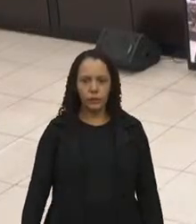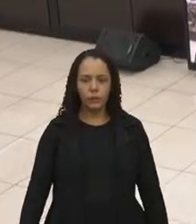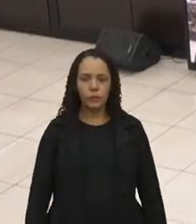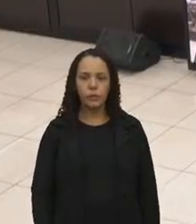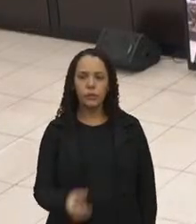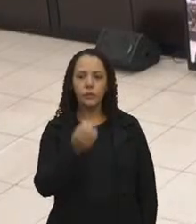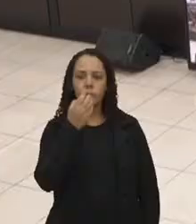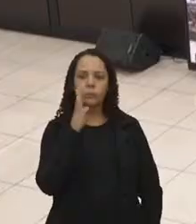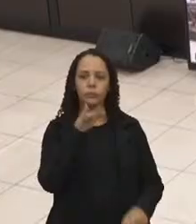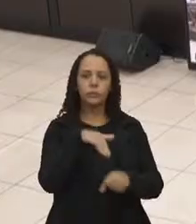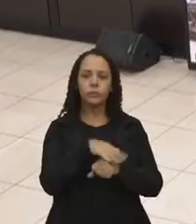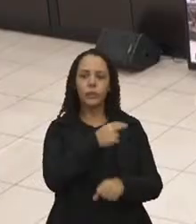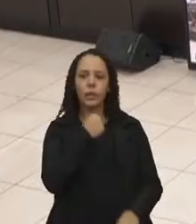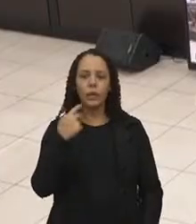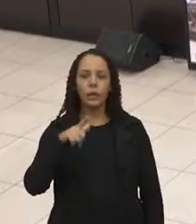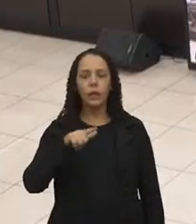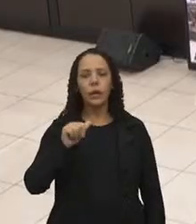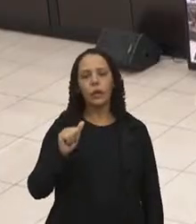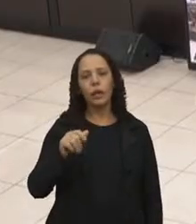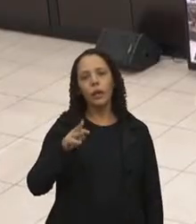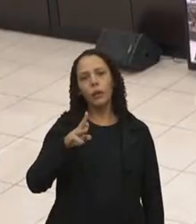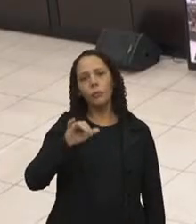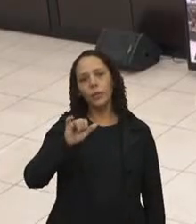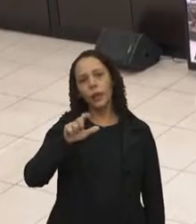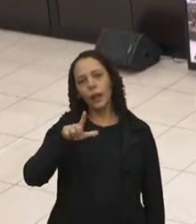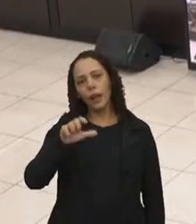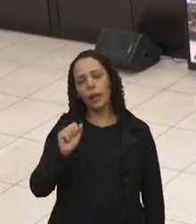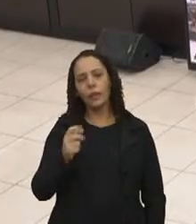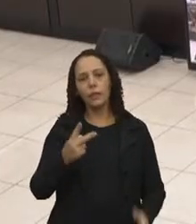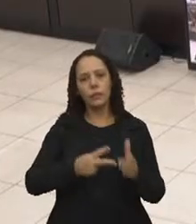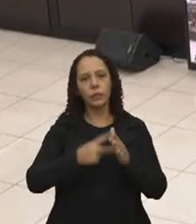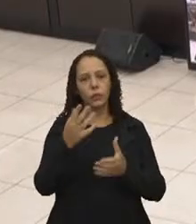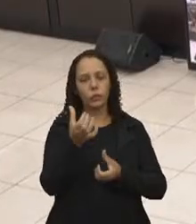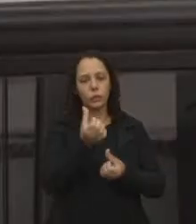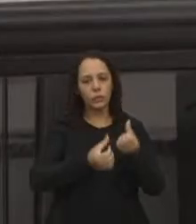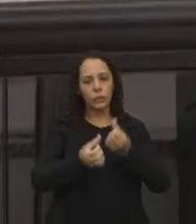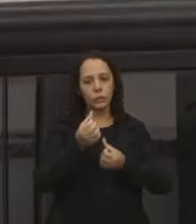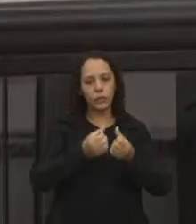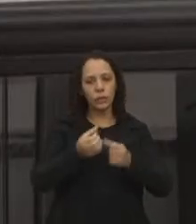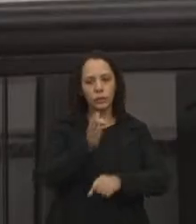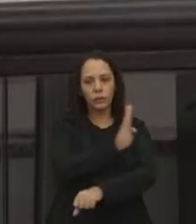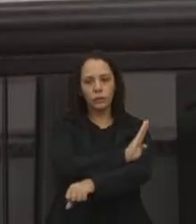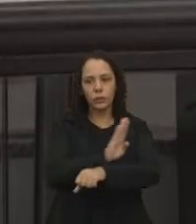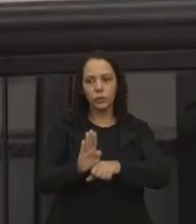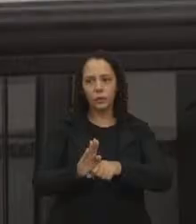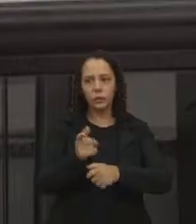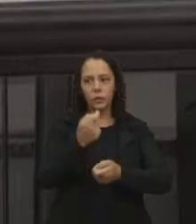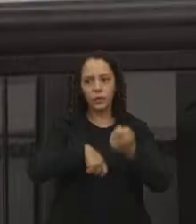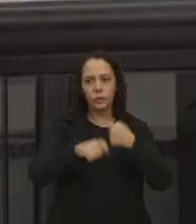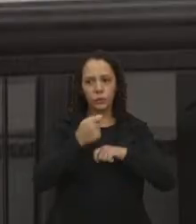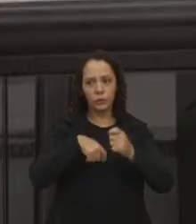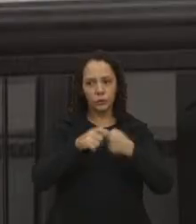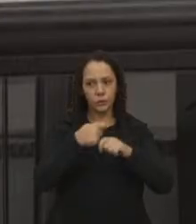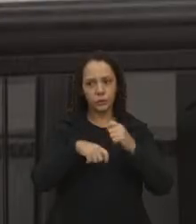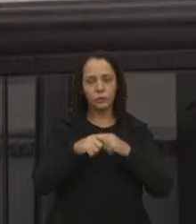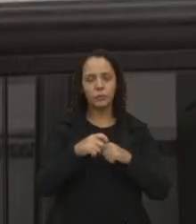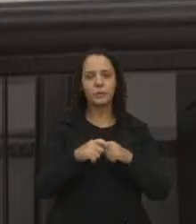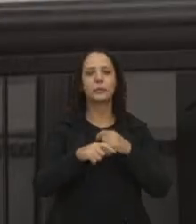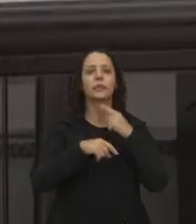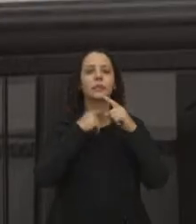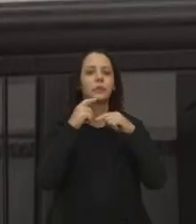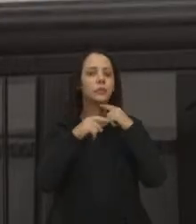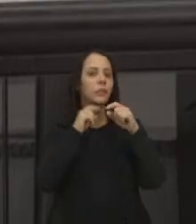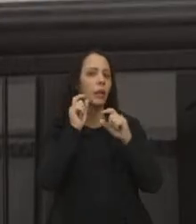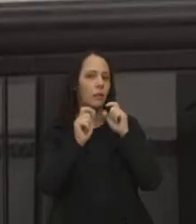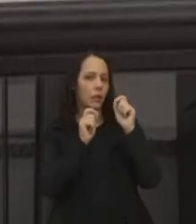Boa noite, eu me chamo Gabriela, sou do 2º semestre do bacharelado em administração e a minha dúvida é referente aqui